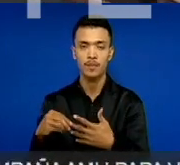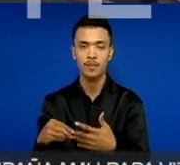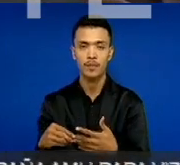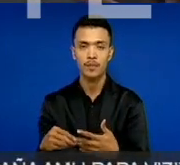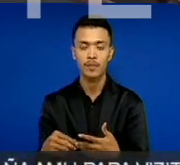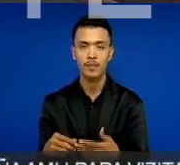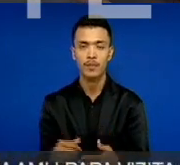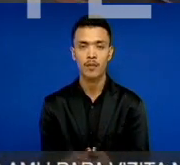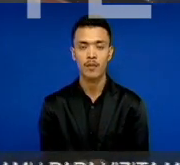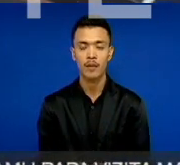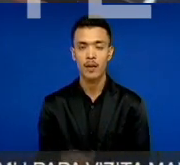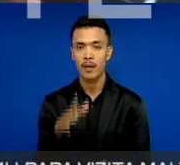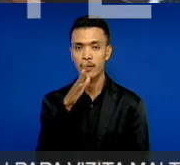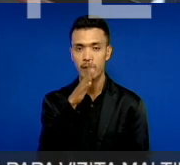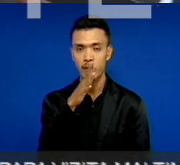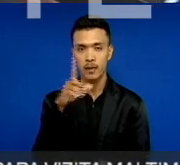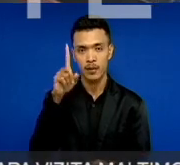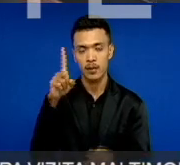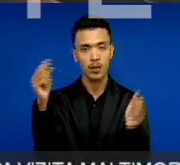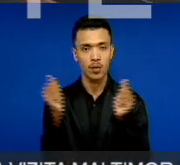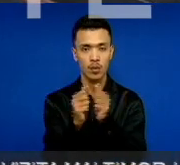ainda em Roma, mas ainda em Roma,